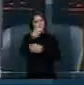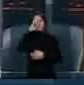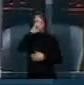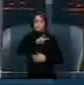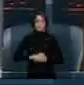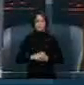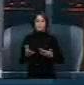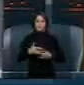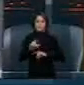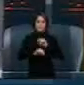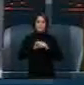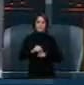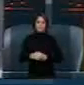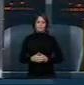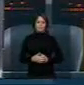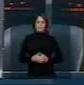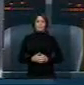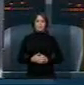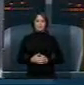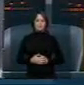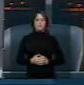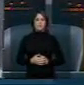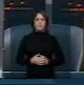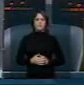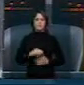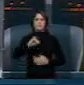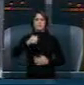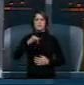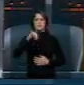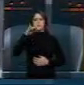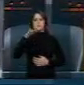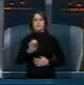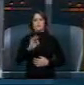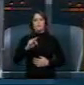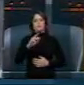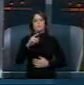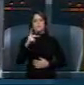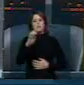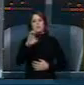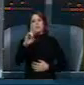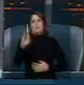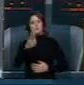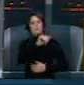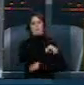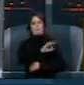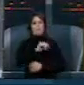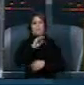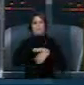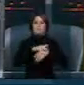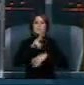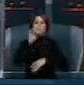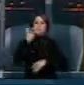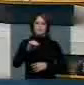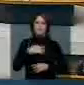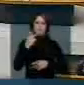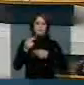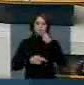Concedo a palavra à ilustre deputada Jandira Fegali, PCdoB, Rio de Janeiro. Sua Excelência põe de 5 minutos à